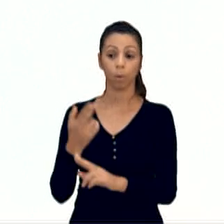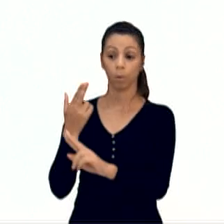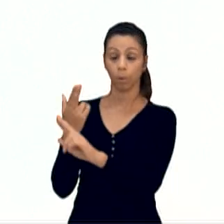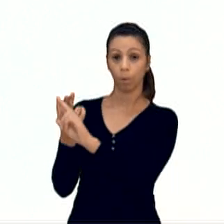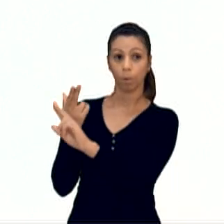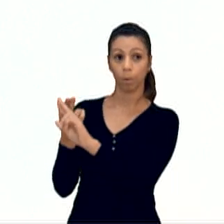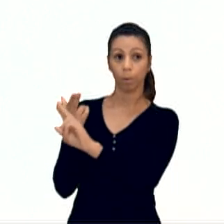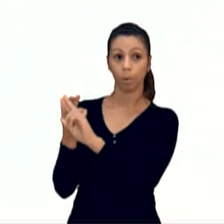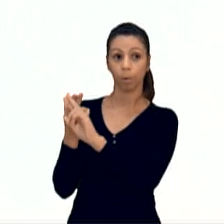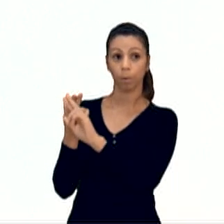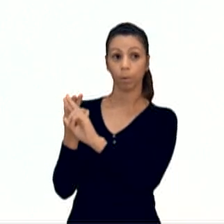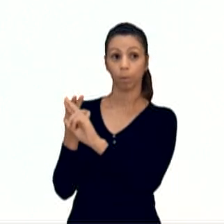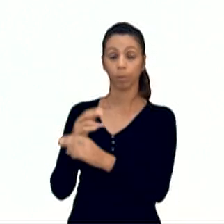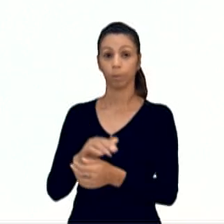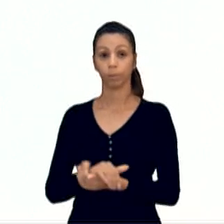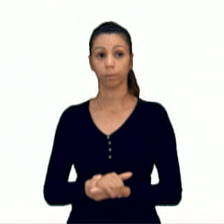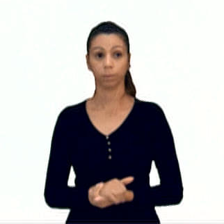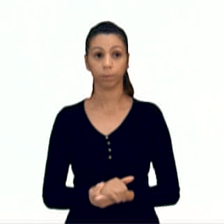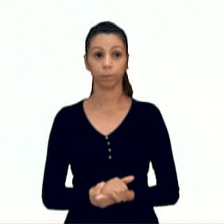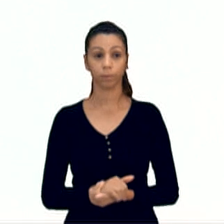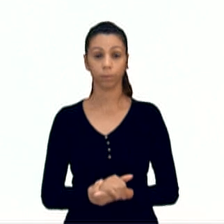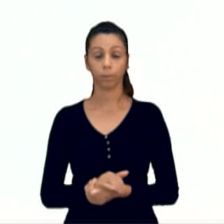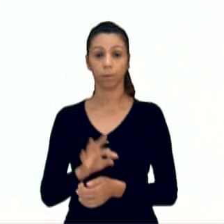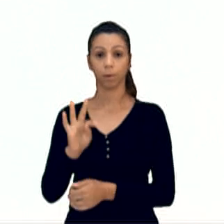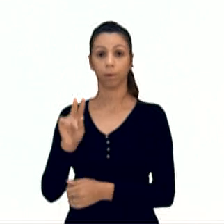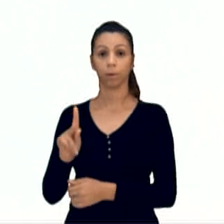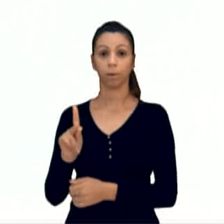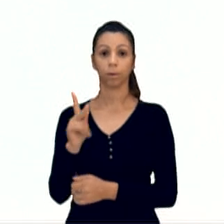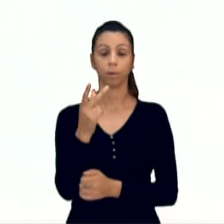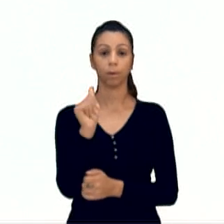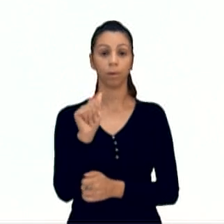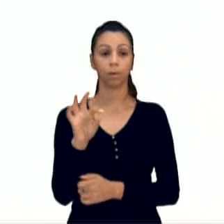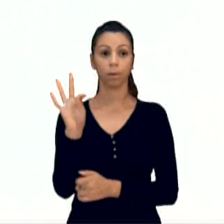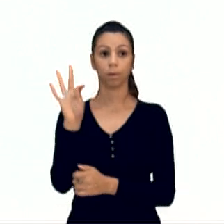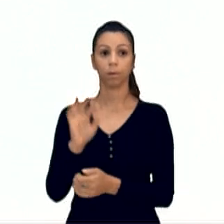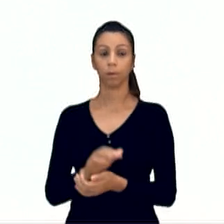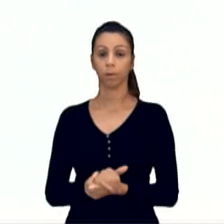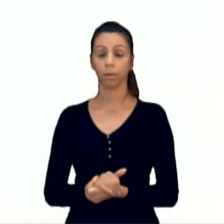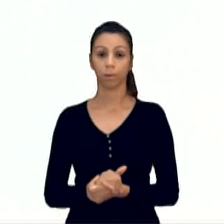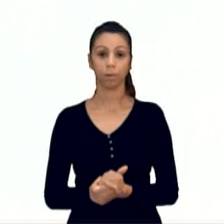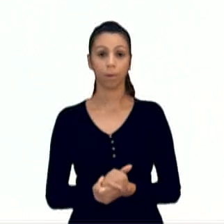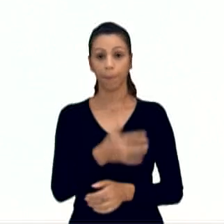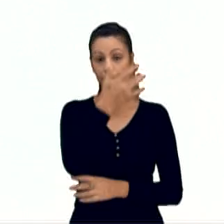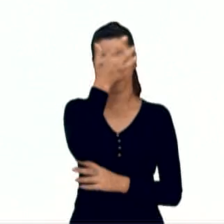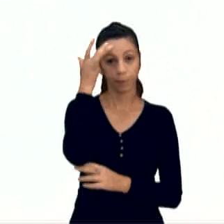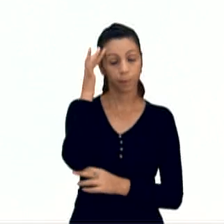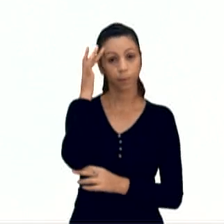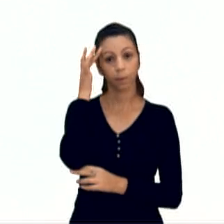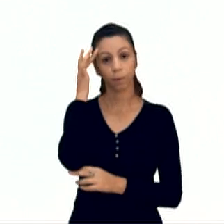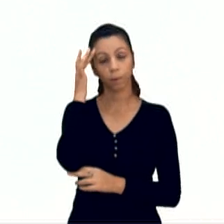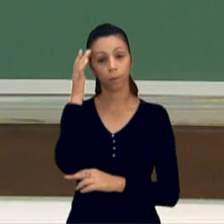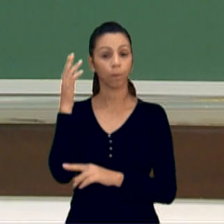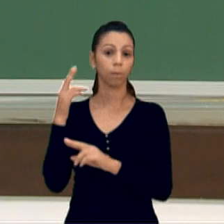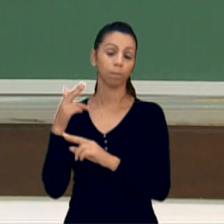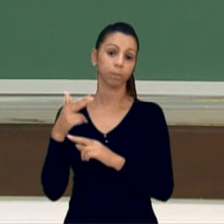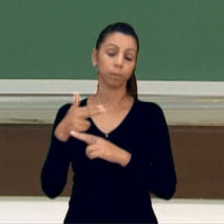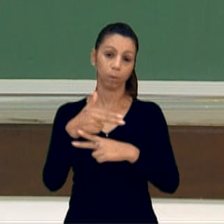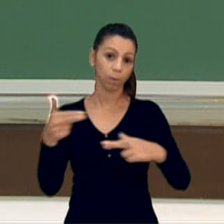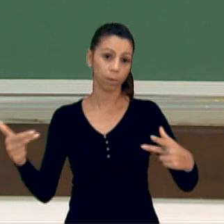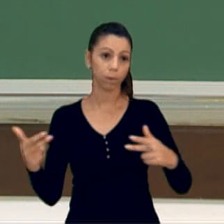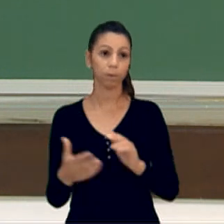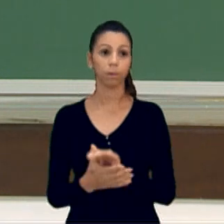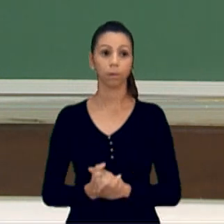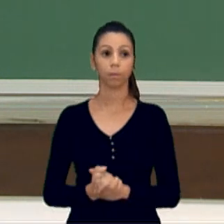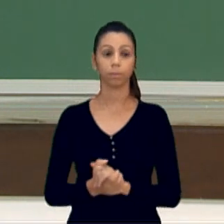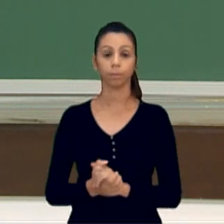significa que ou cujo. That, usado para people and things, pessoas e coisas.